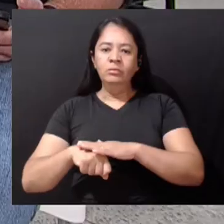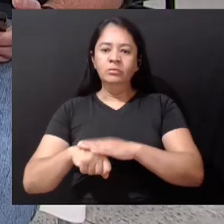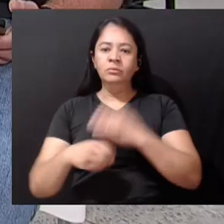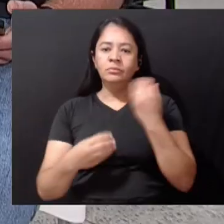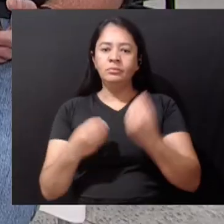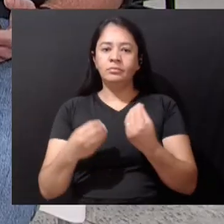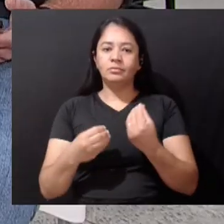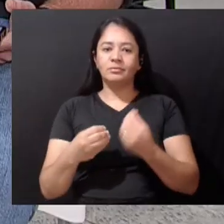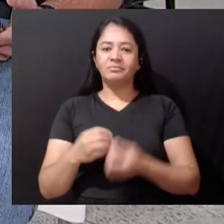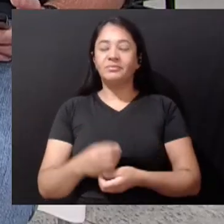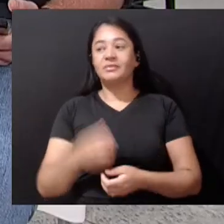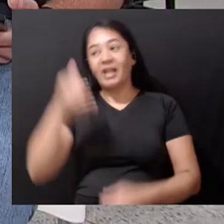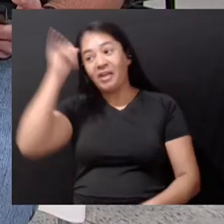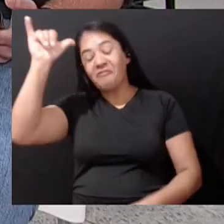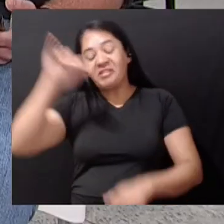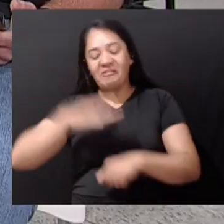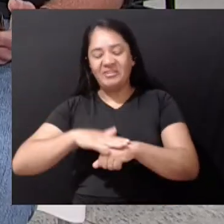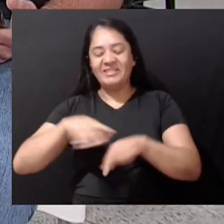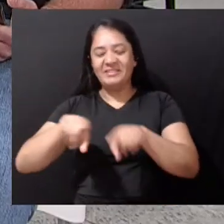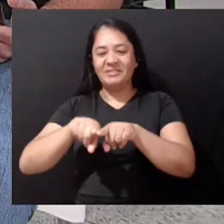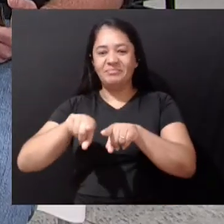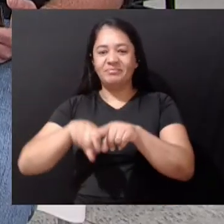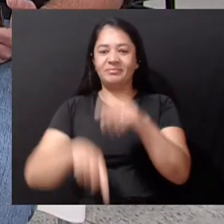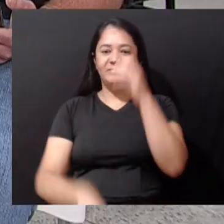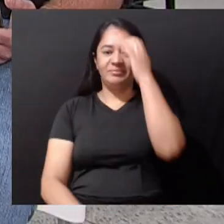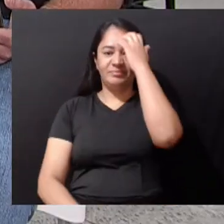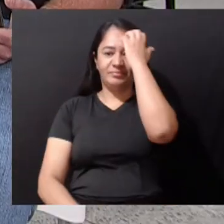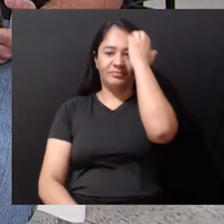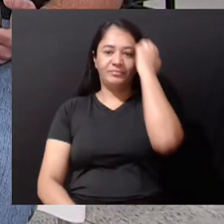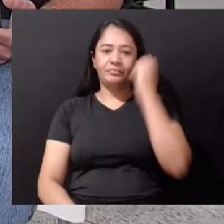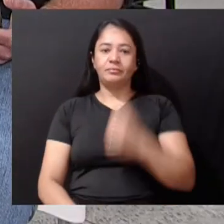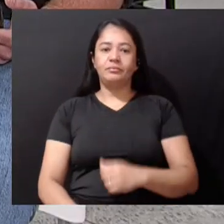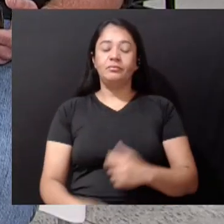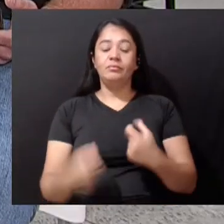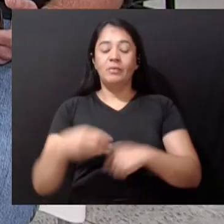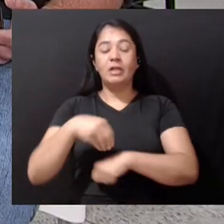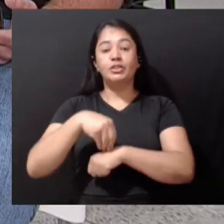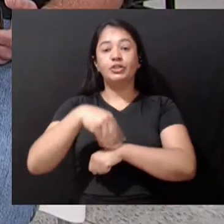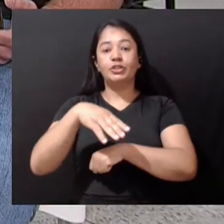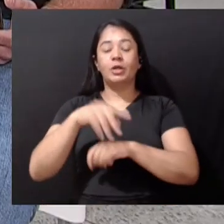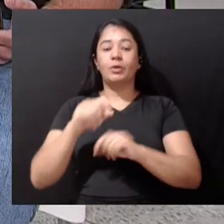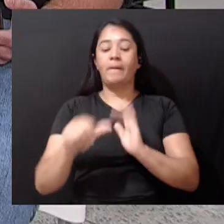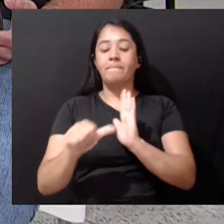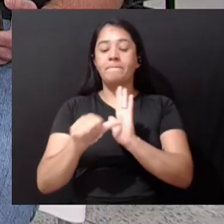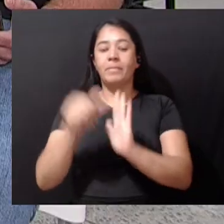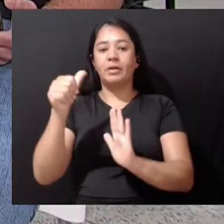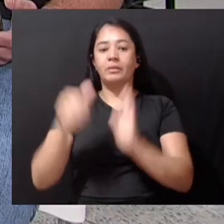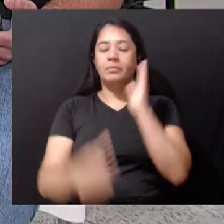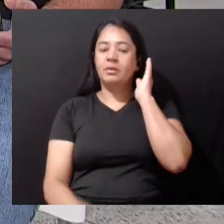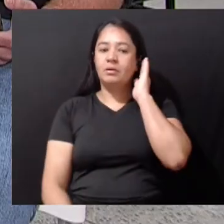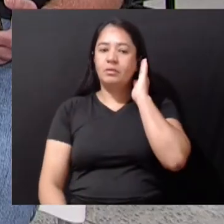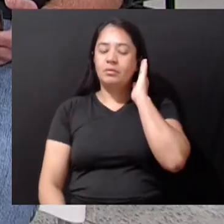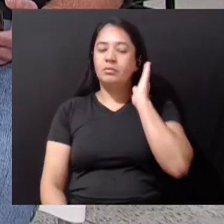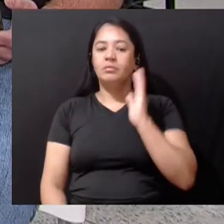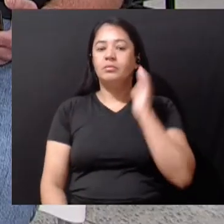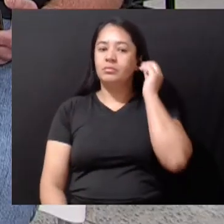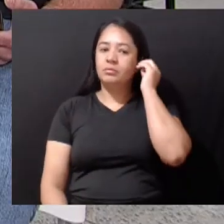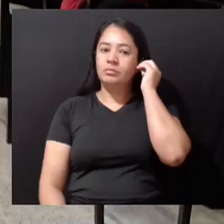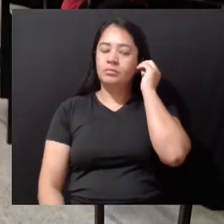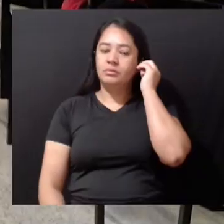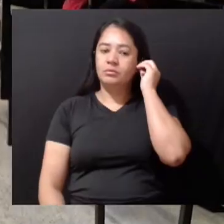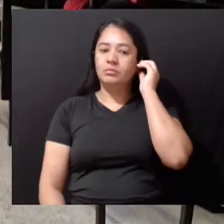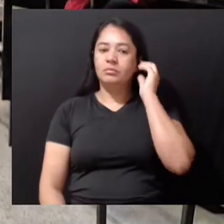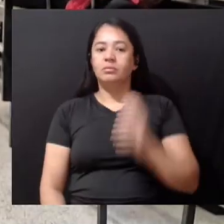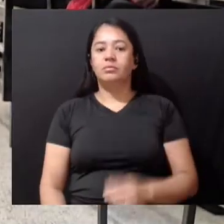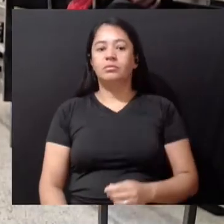não fazer também. Na verdade, é indicado que, primeiro, não haja É indicado que ele não estude, né?